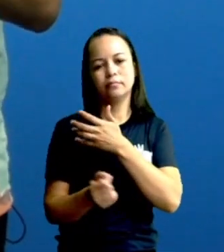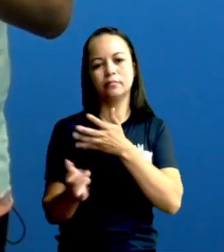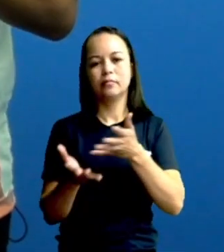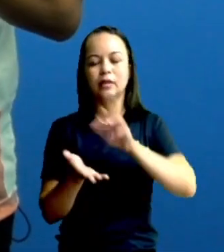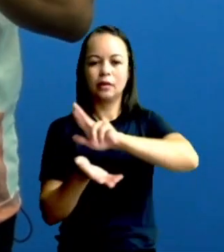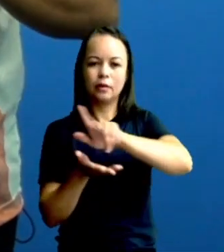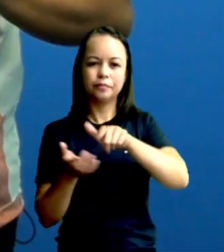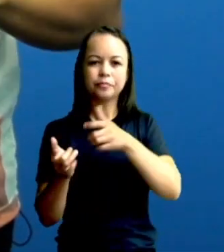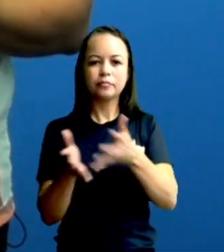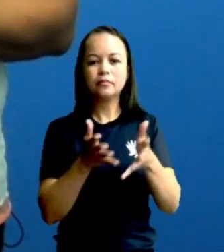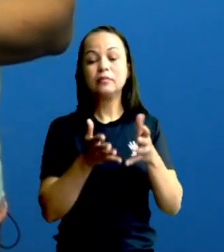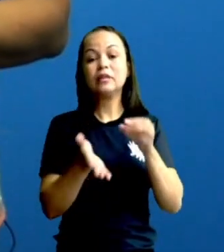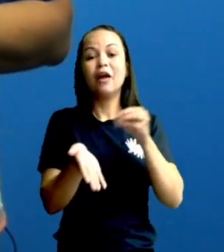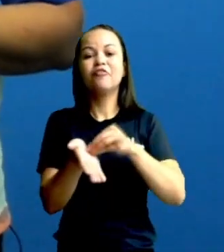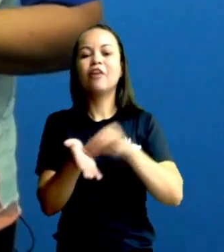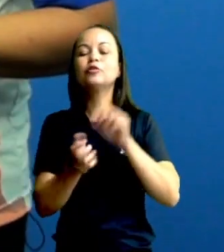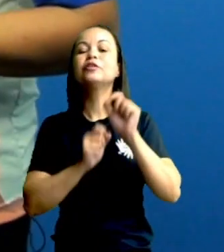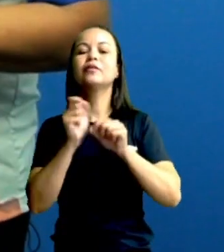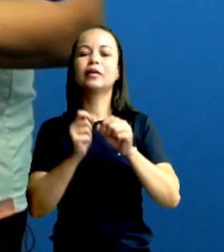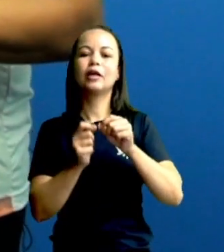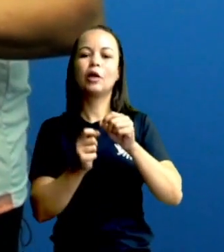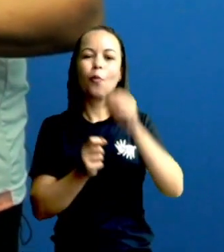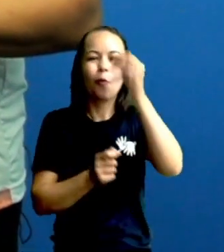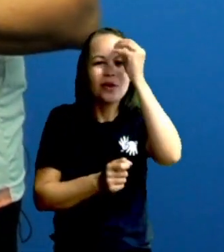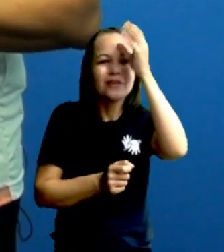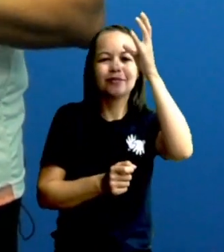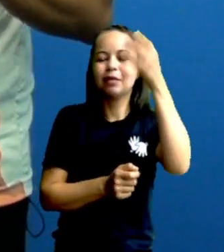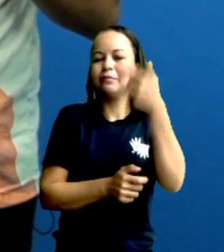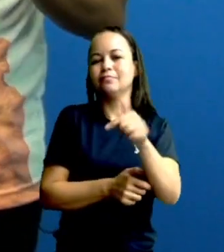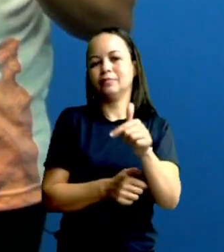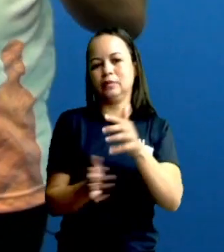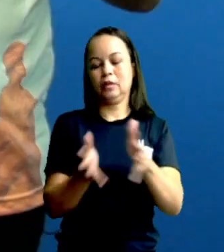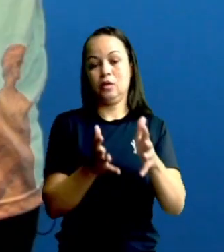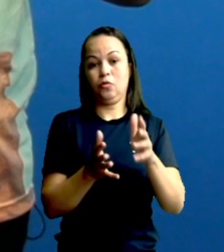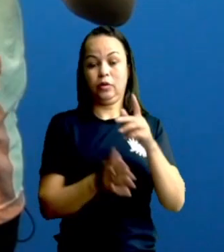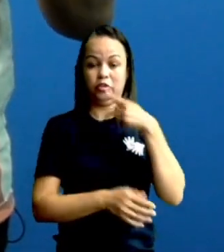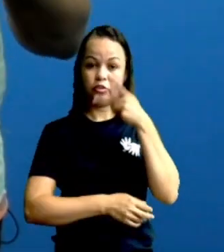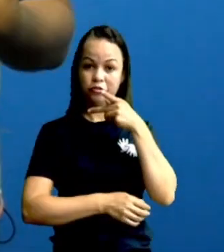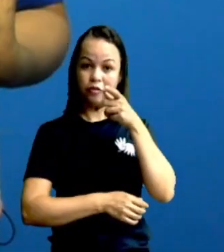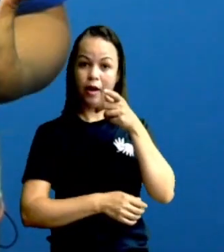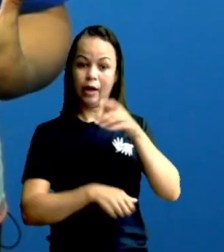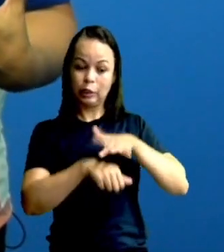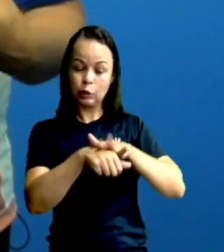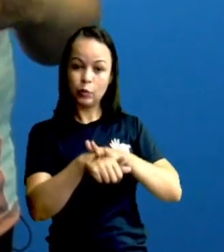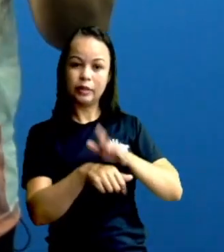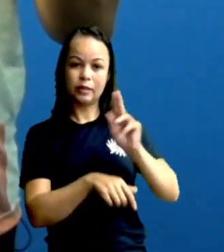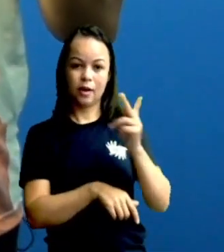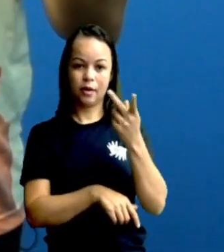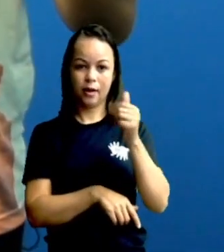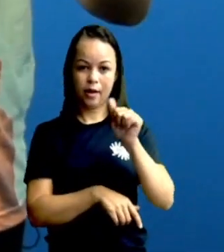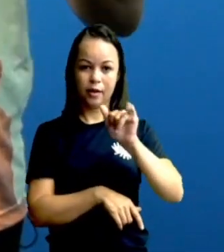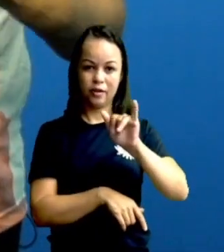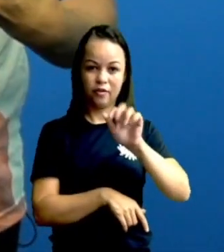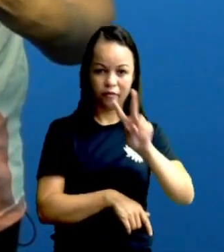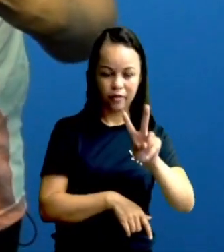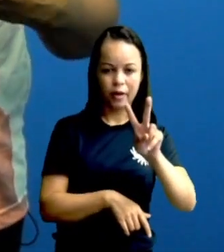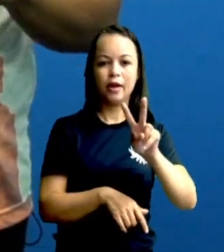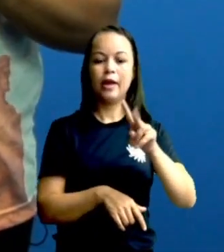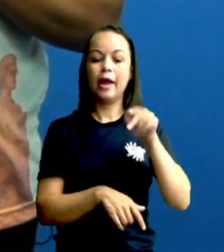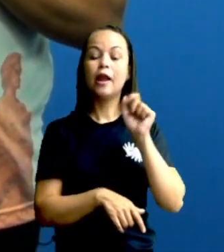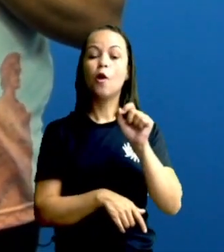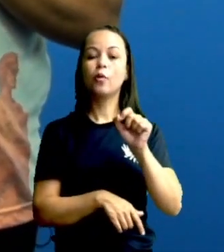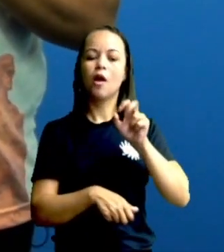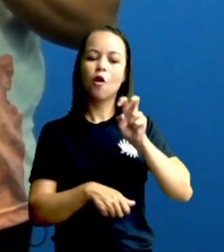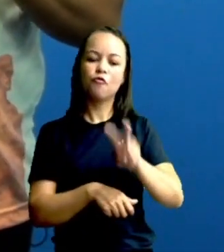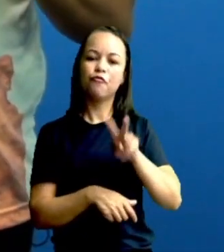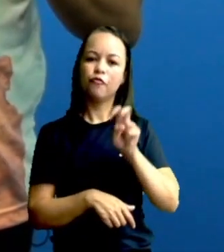delas estão amarradas à falta de conhecimento. Então, quando a gente fala do HIV, a gente tem que considerar que HIV é um vírus